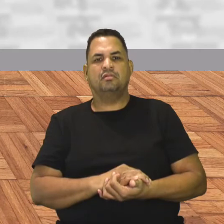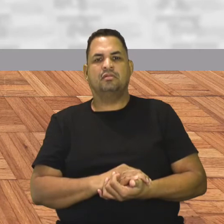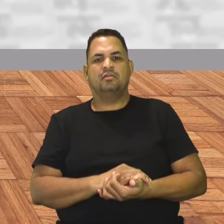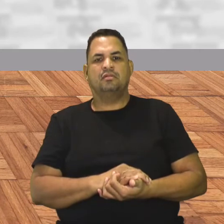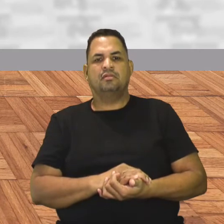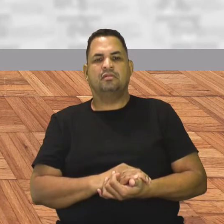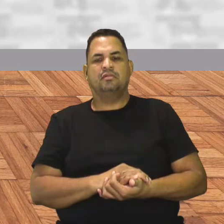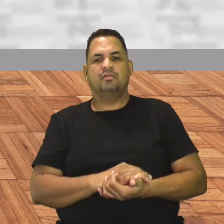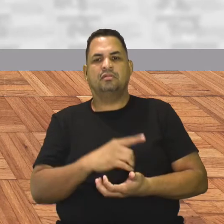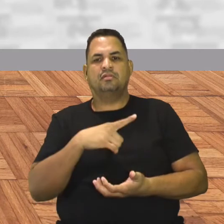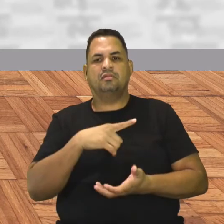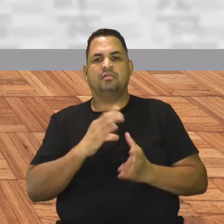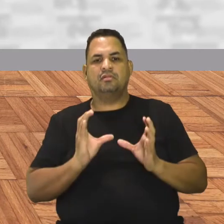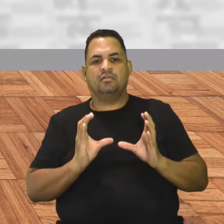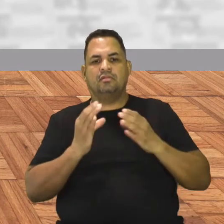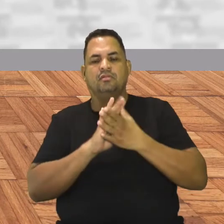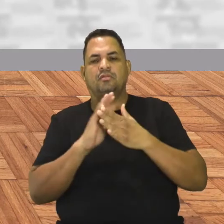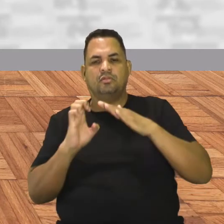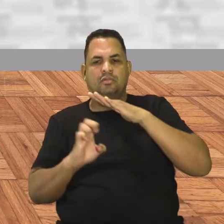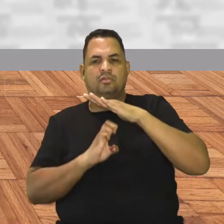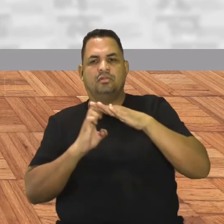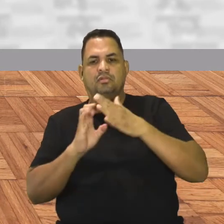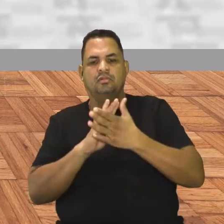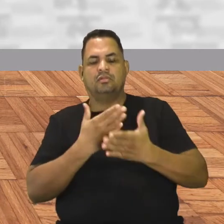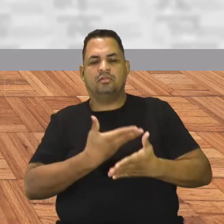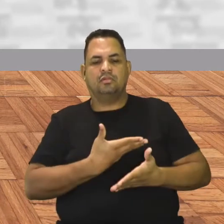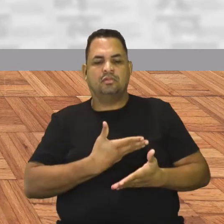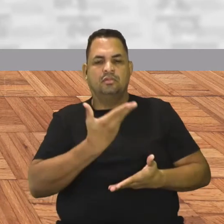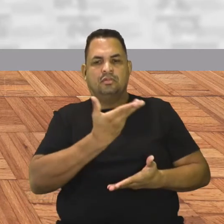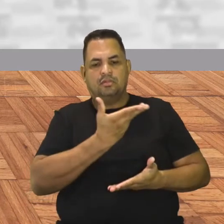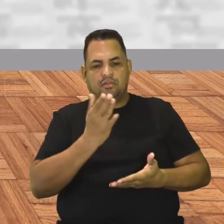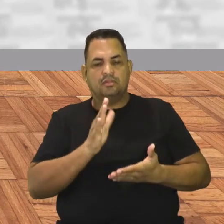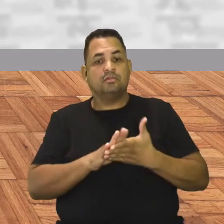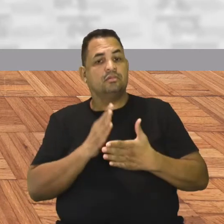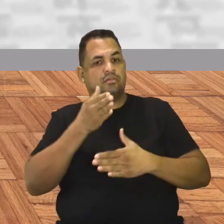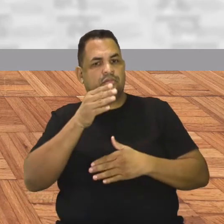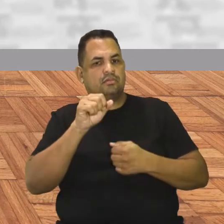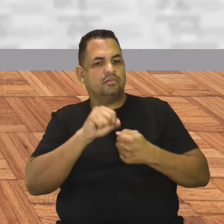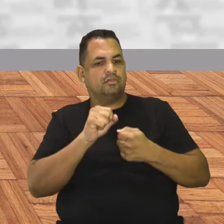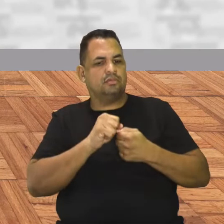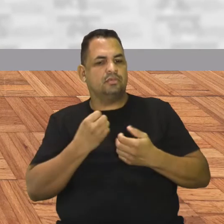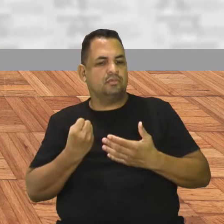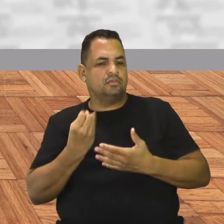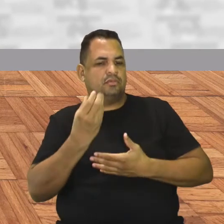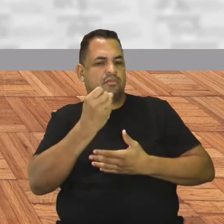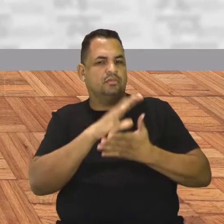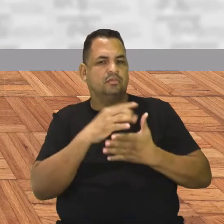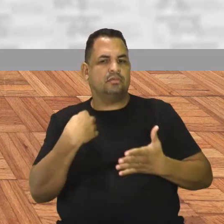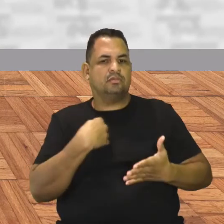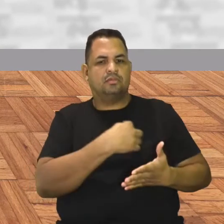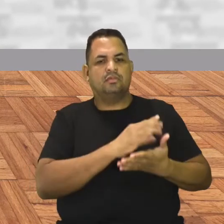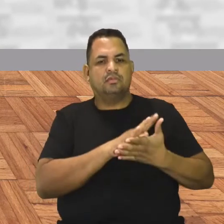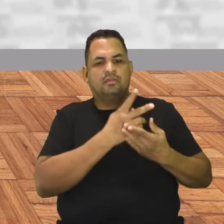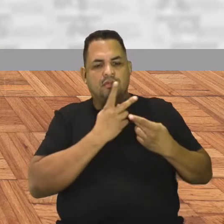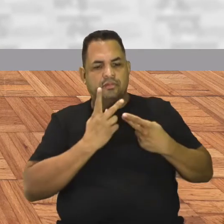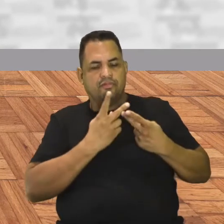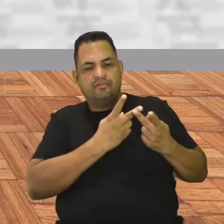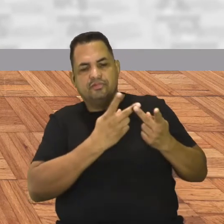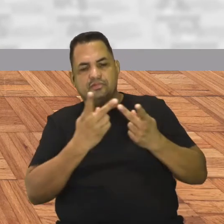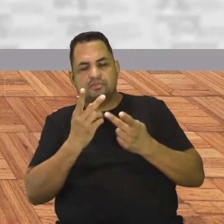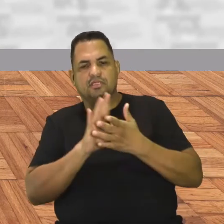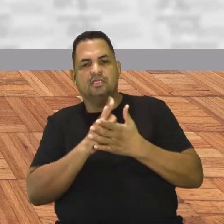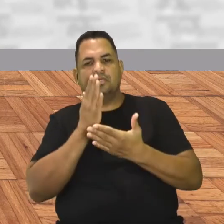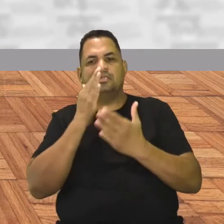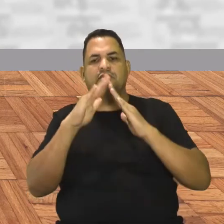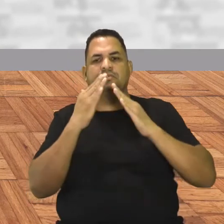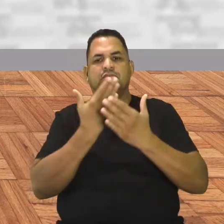E aqui teve um grupo de empresários, amigos meus, que foram fazer uma viagem na China, eles visitaram a escola na China, como